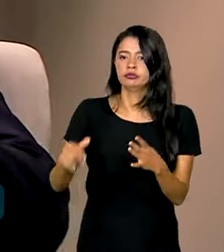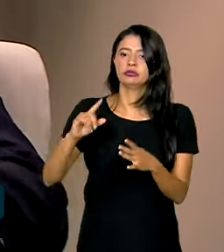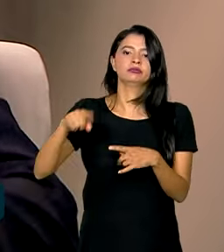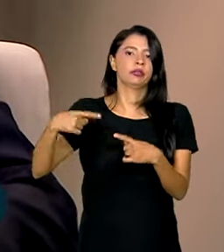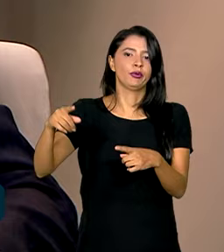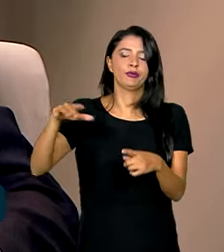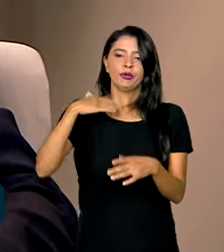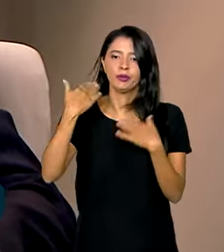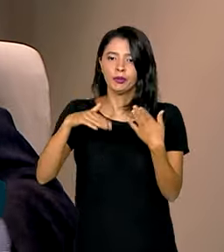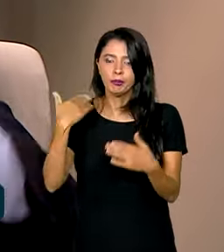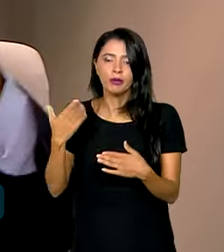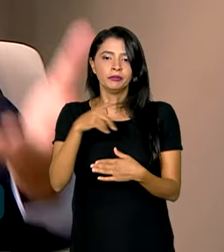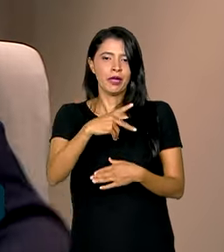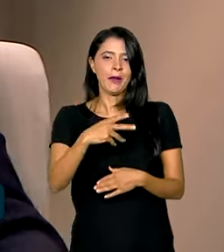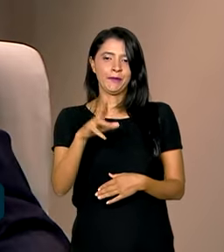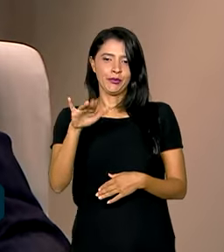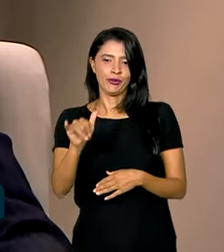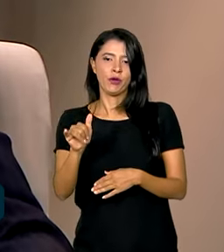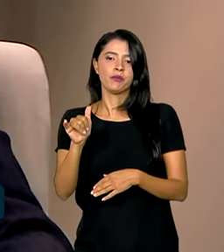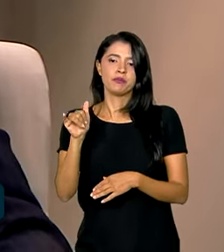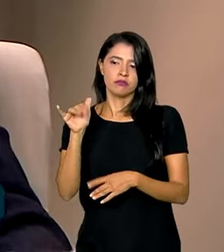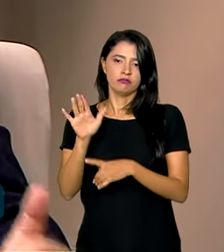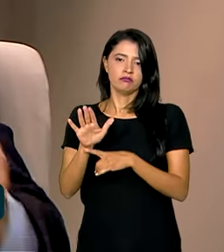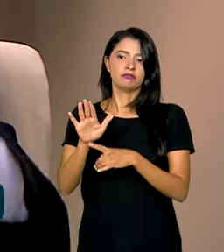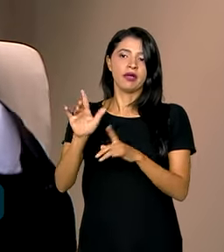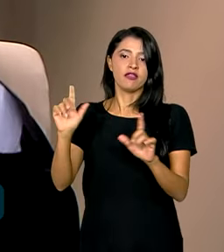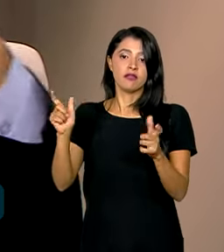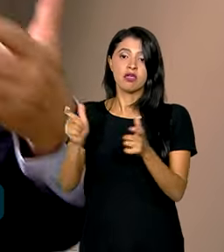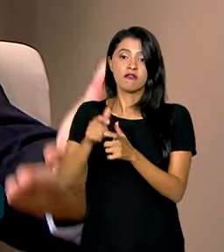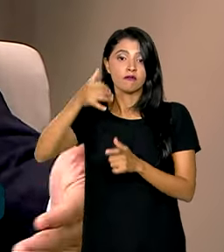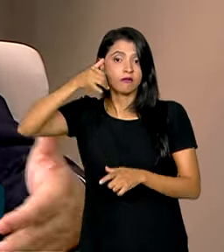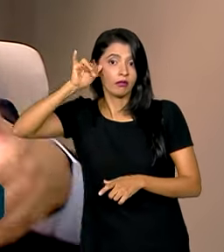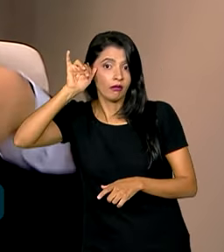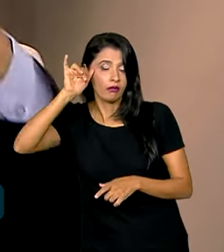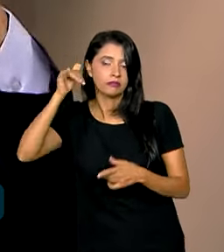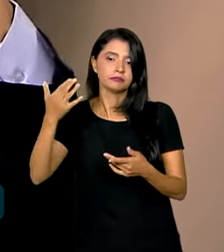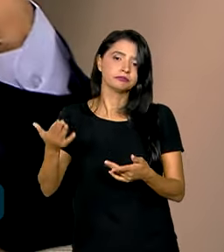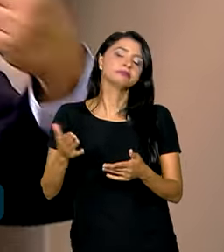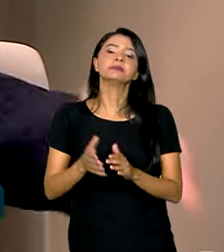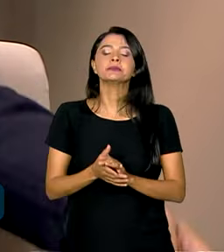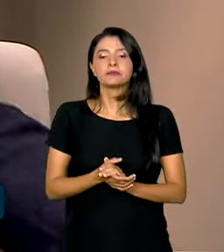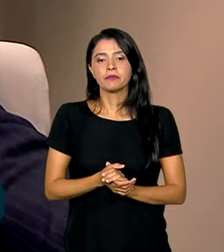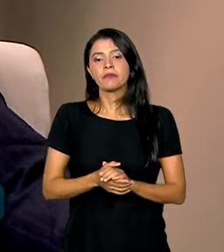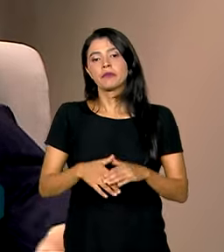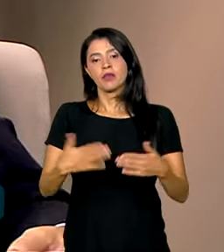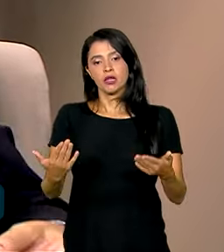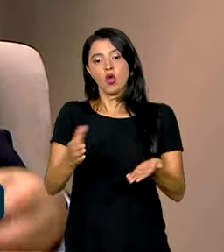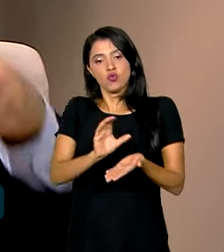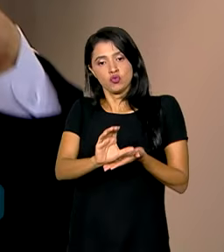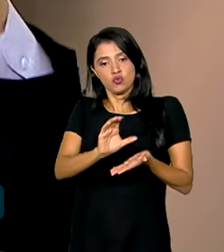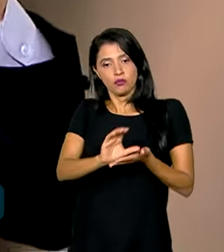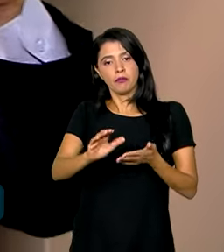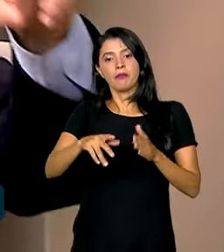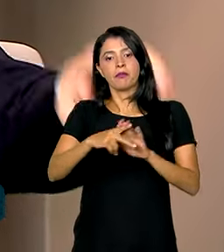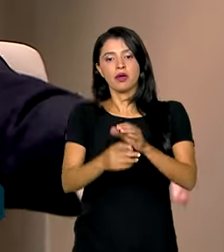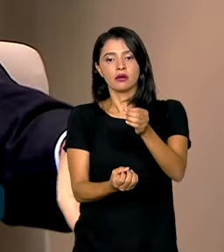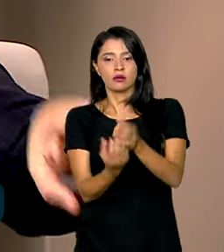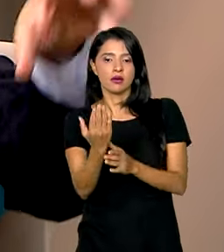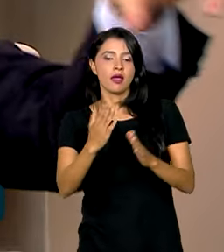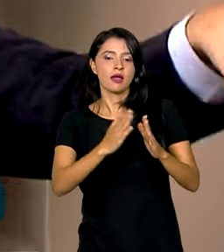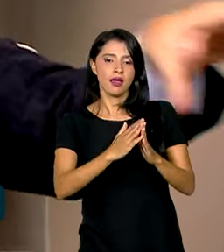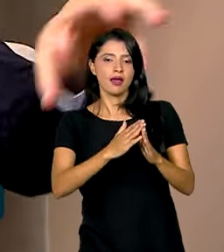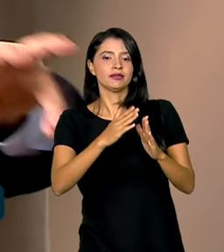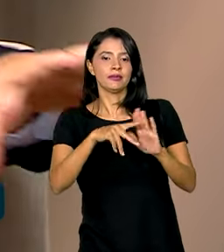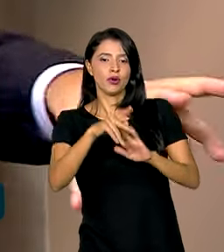ajuda um pouco na repressão, mas sobretudo na prevenção. Então, o PRONASSE destinou recursos para casas da mulher, para as